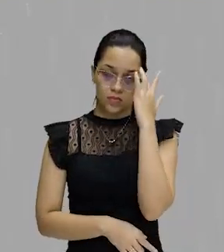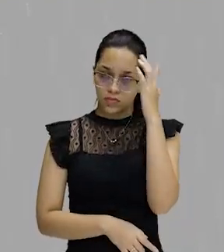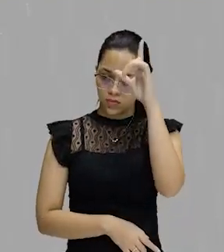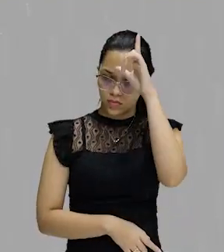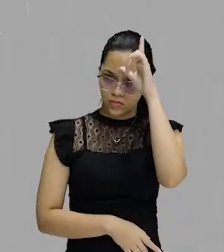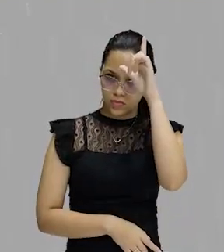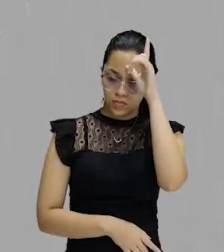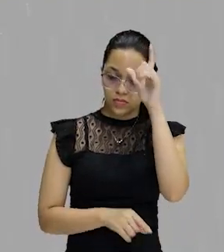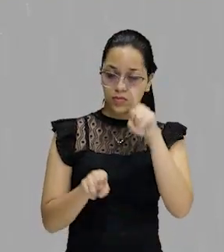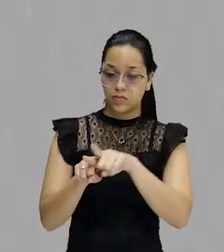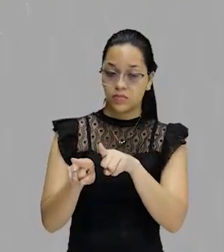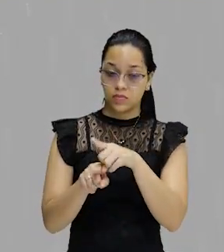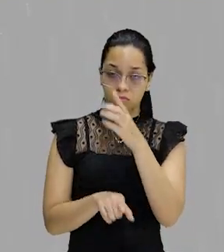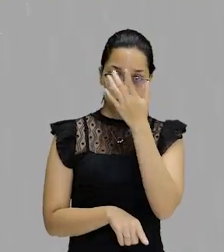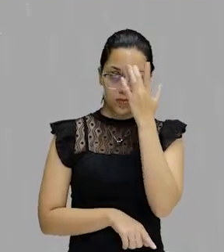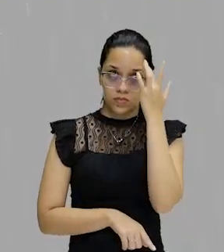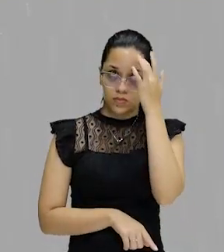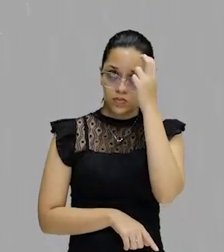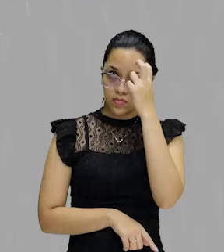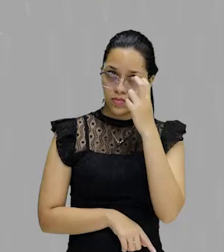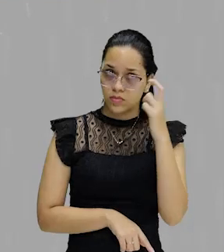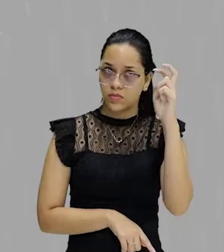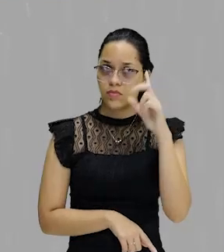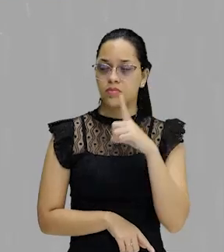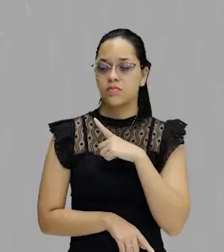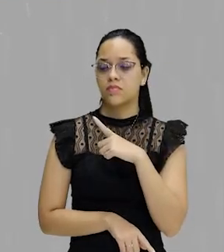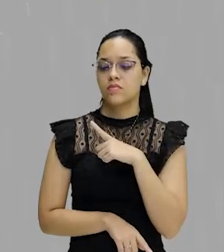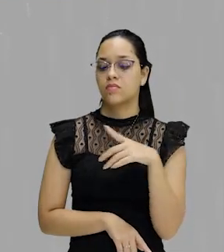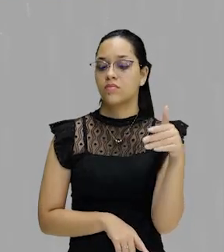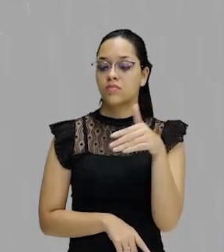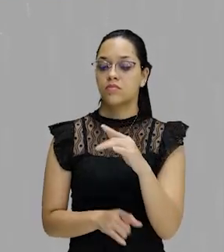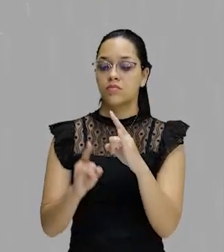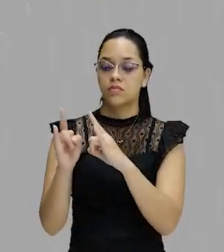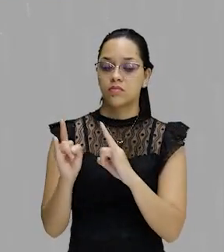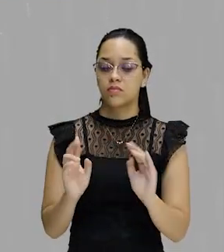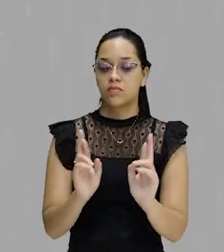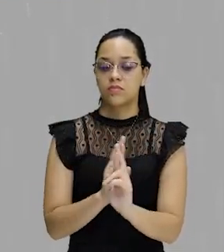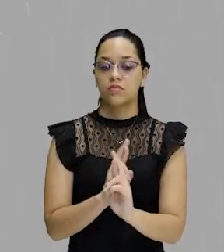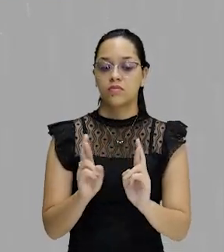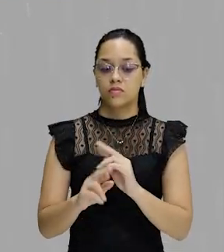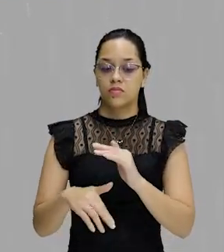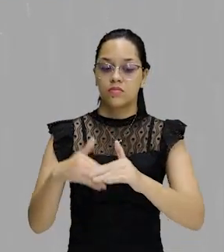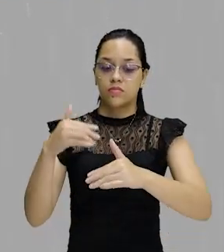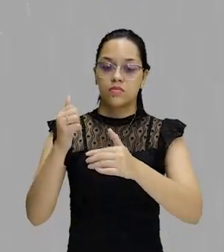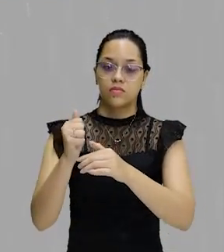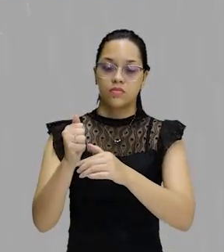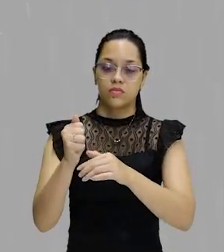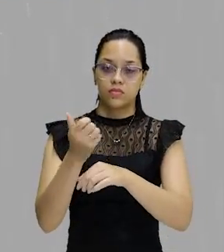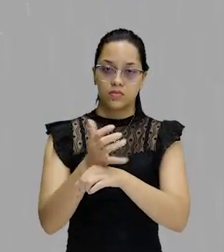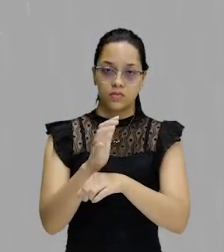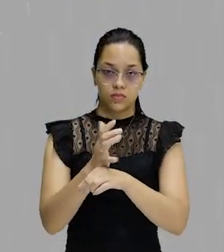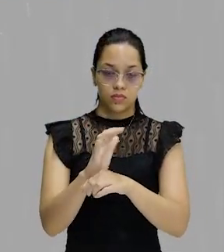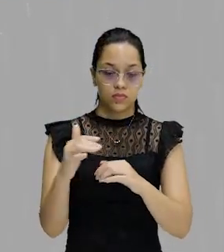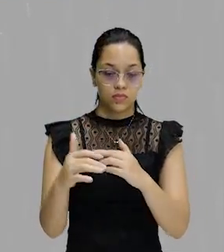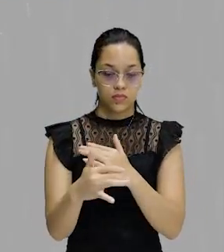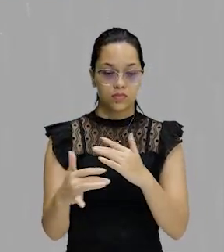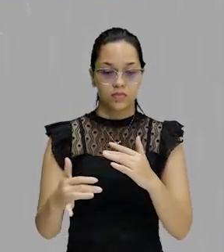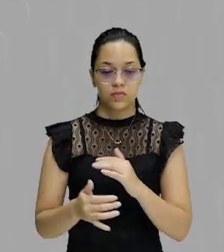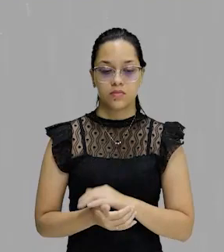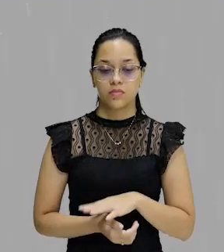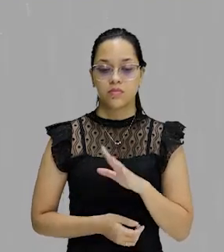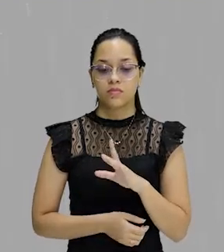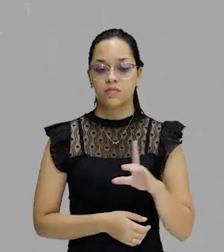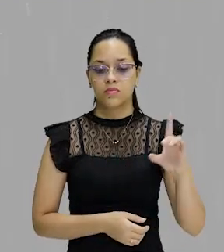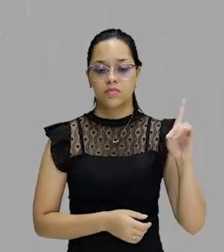corporações e os intelectuais que estão nessas corporações, relacionando ao desenvolvimento das atividades urbanas.